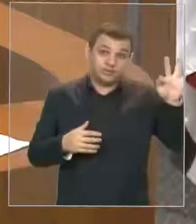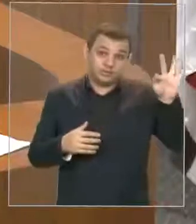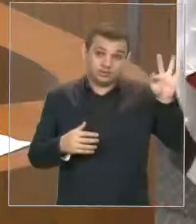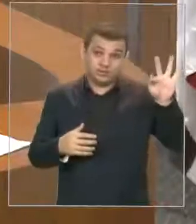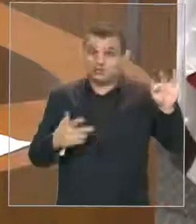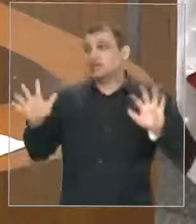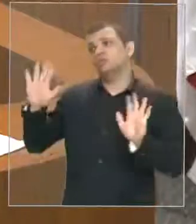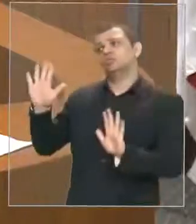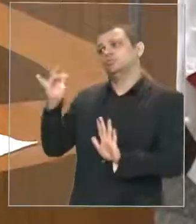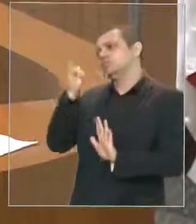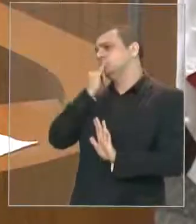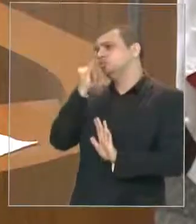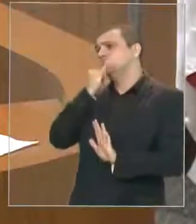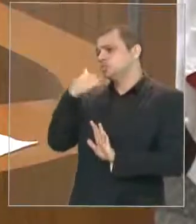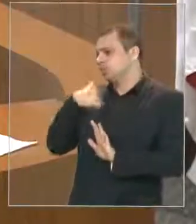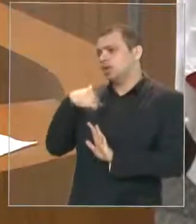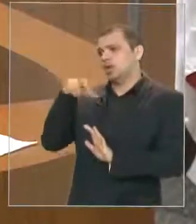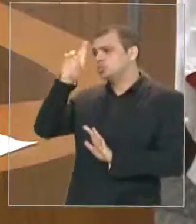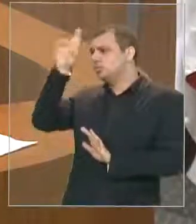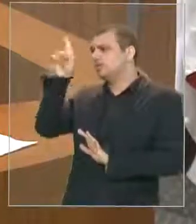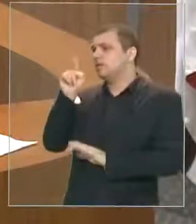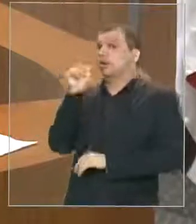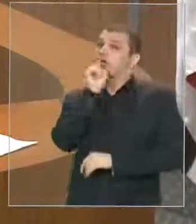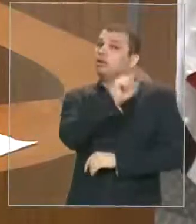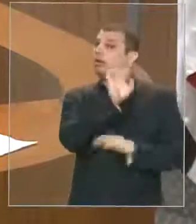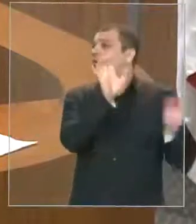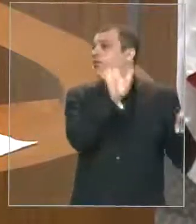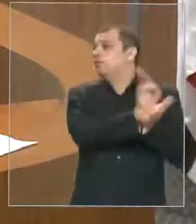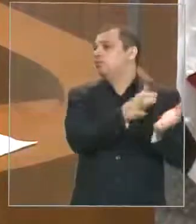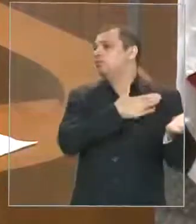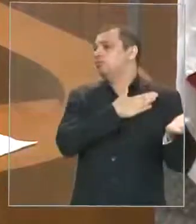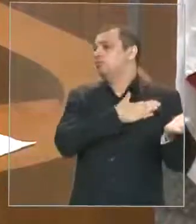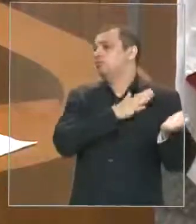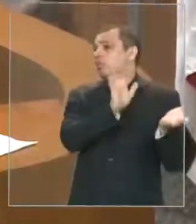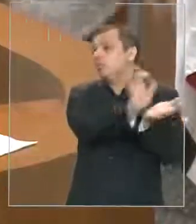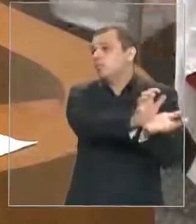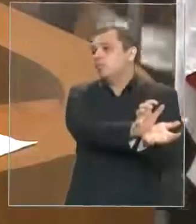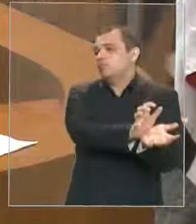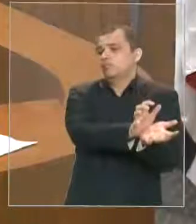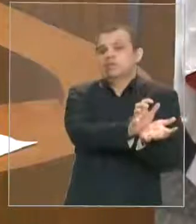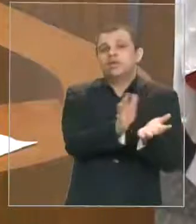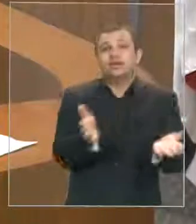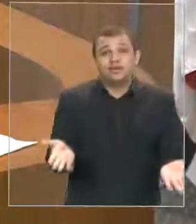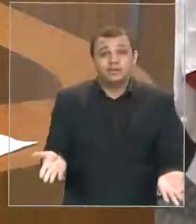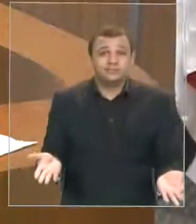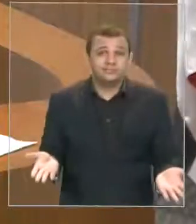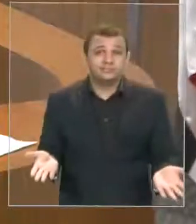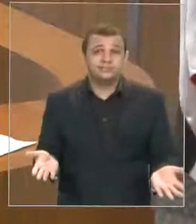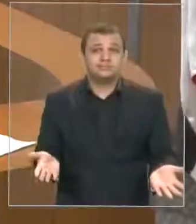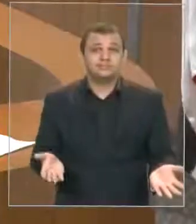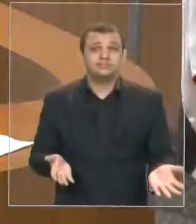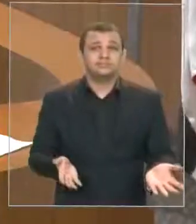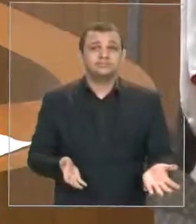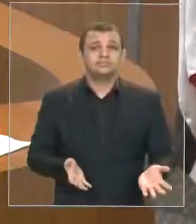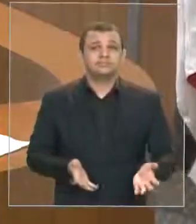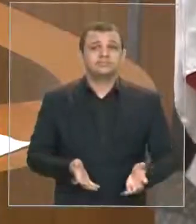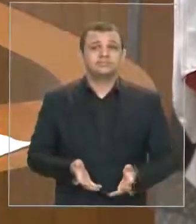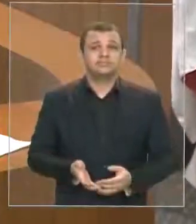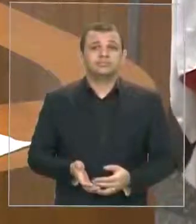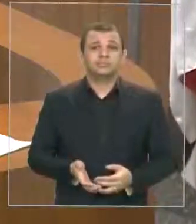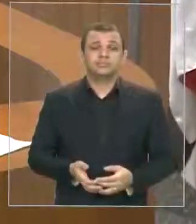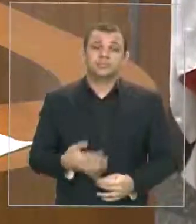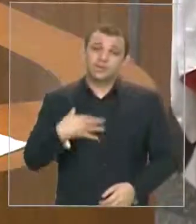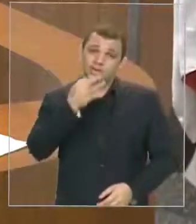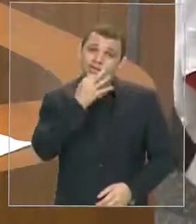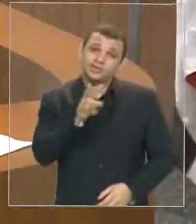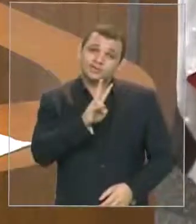não sou eu que trato desse assunto, entenda-se com o meu partido. Então, assim, eu acho que isso vai causar exatamente aquilo que mais se